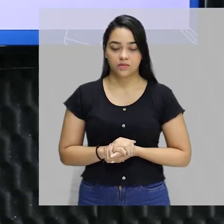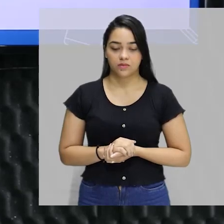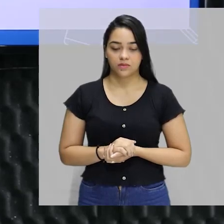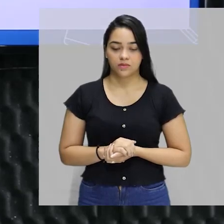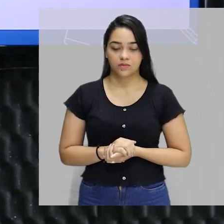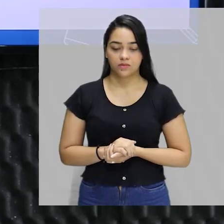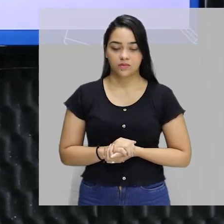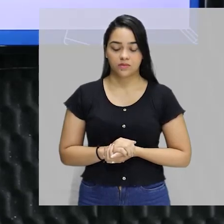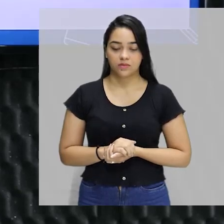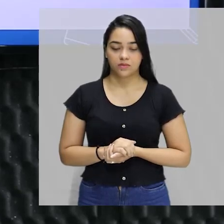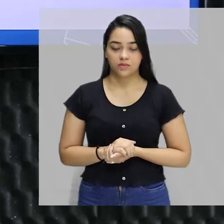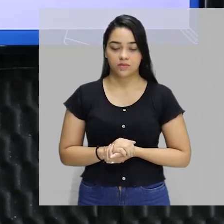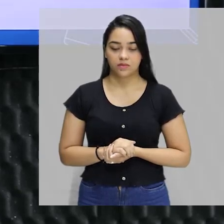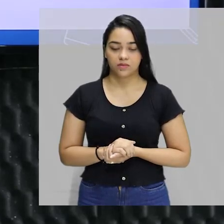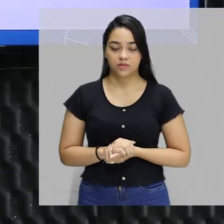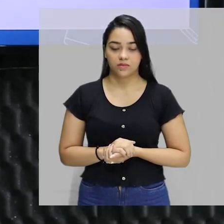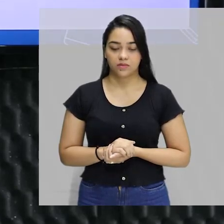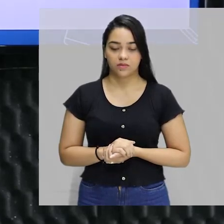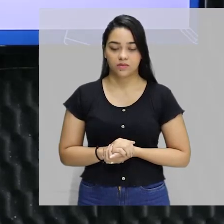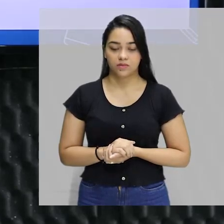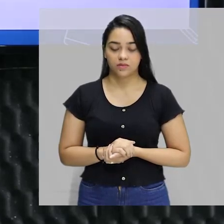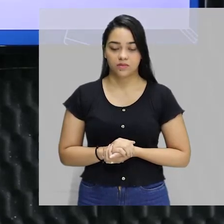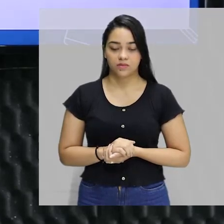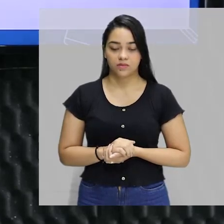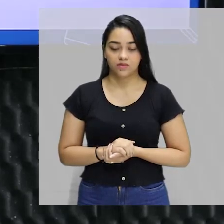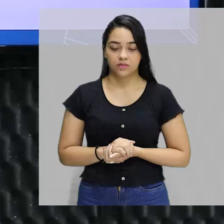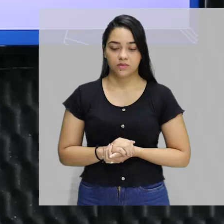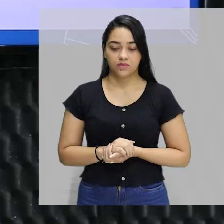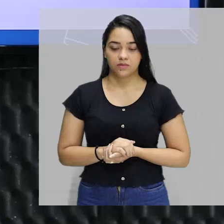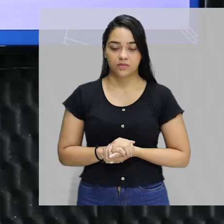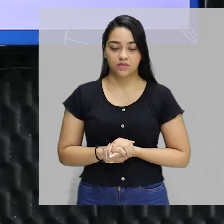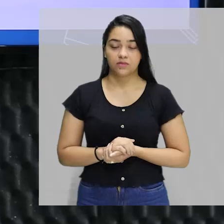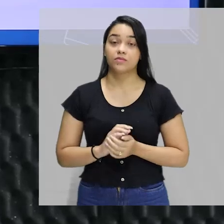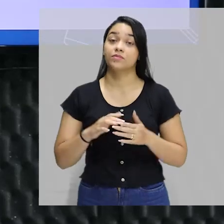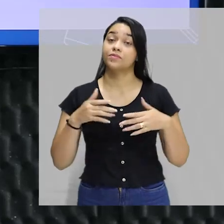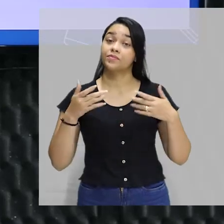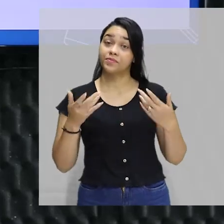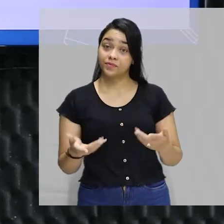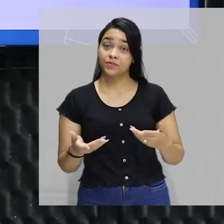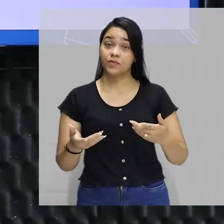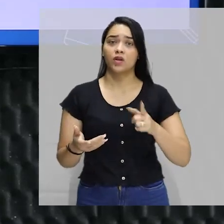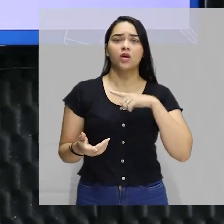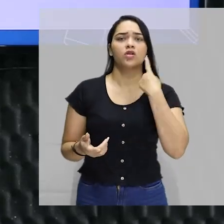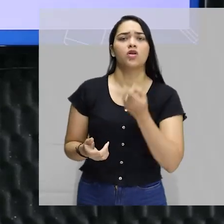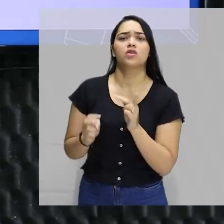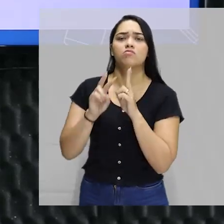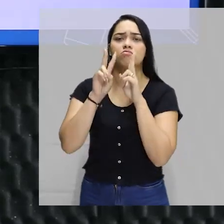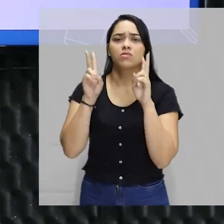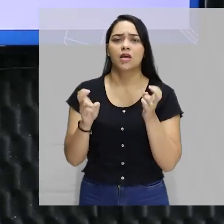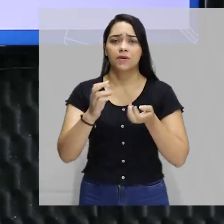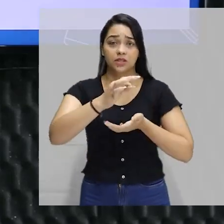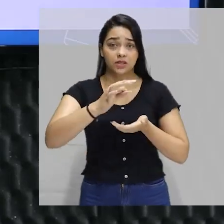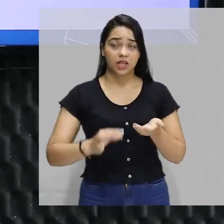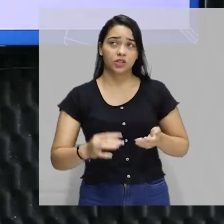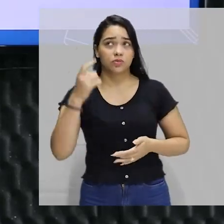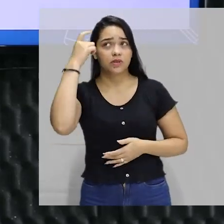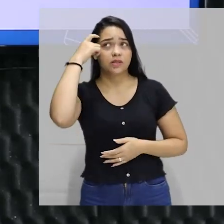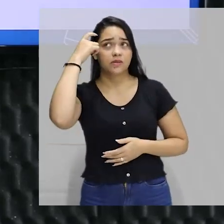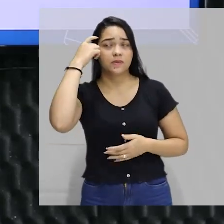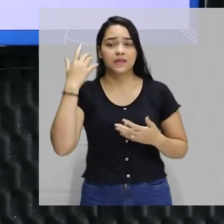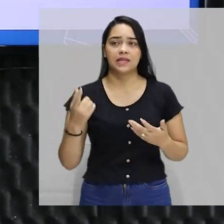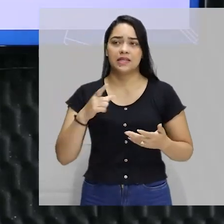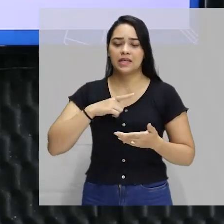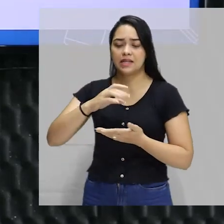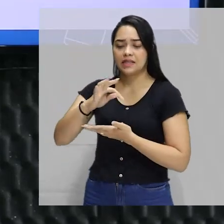conjunto, permitem a unidade do sentido textual. Então, quando nós falamos de texto, nós imaginamos logo